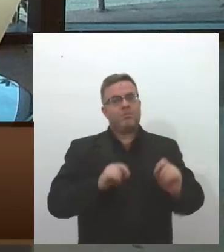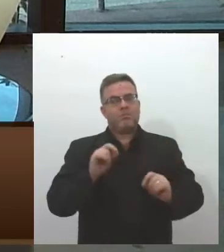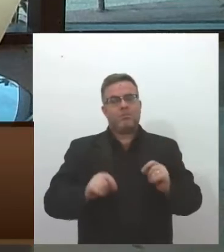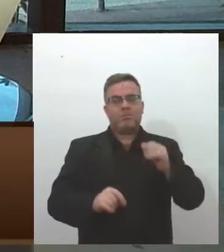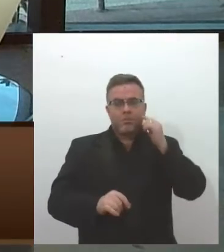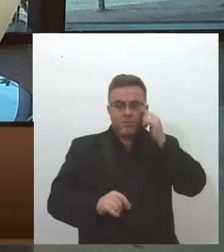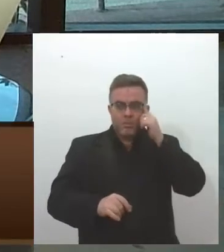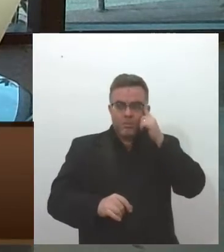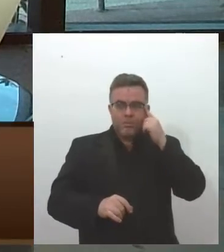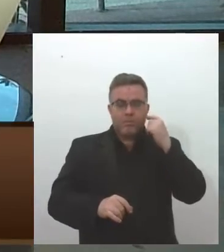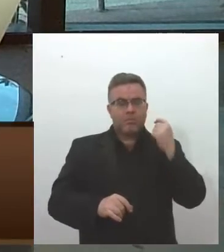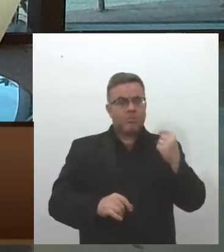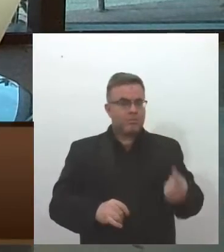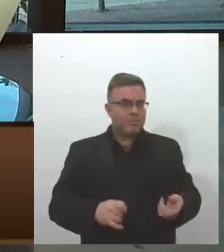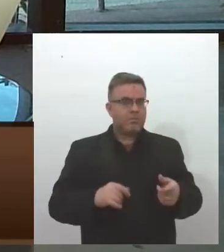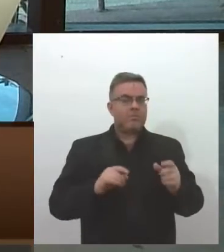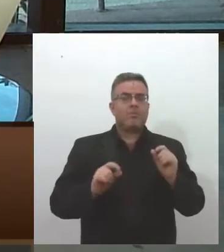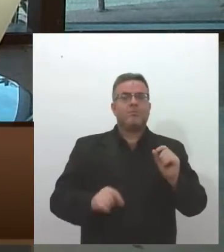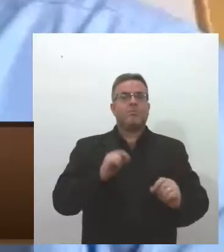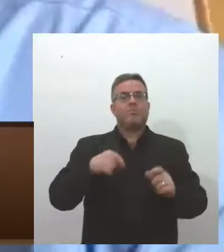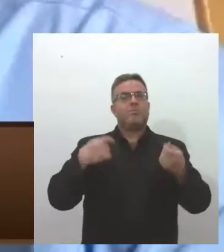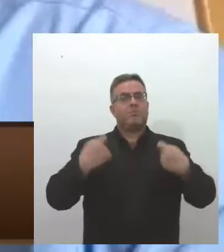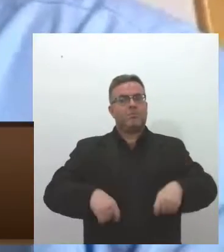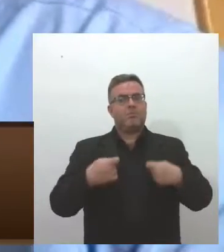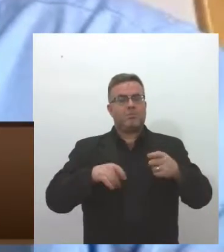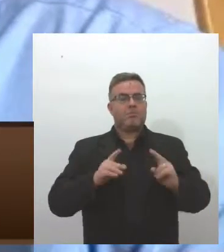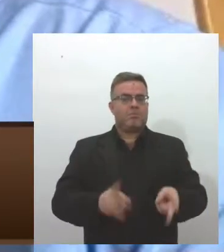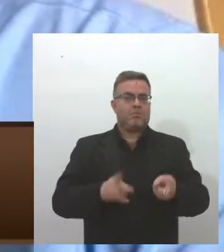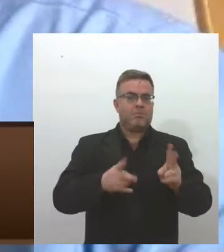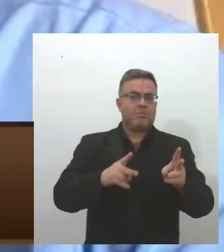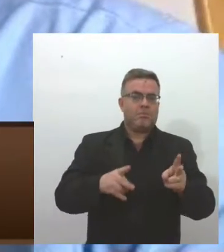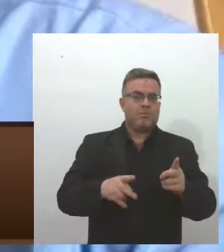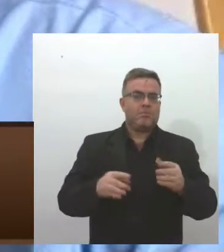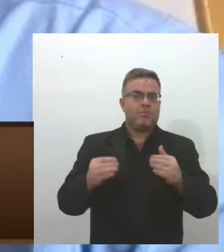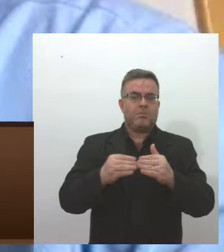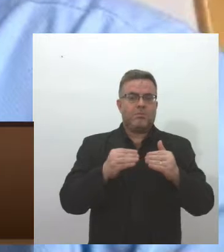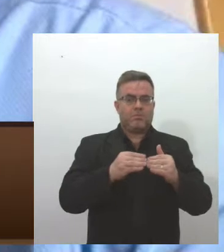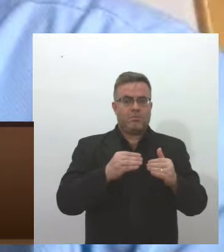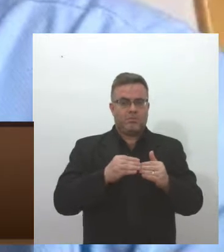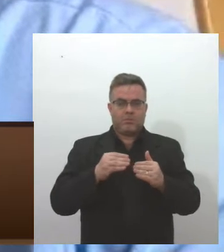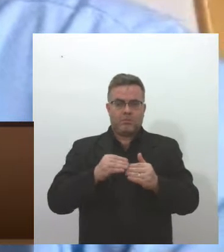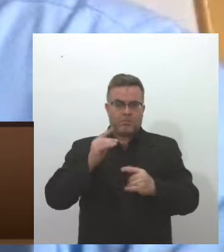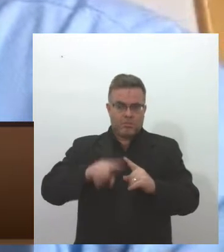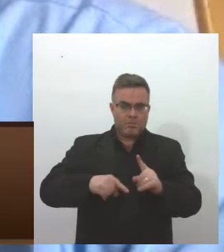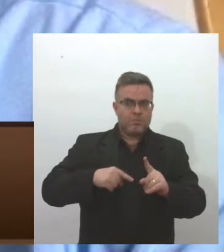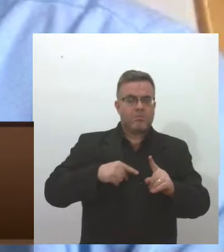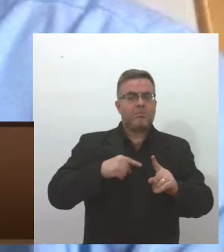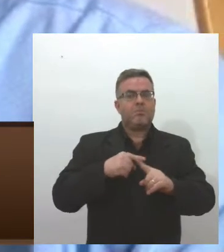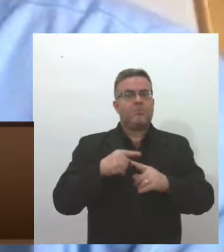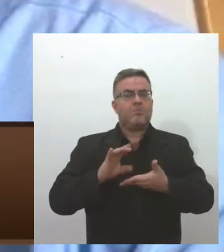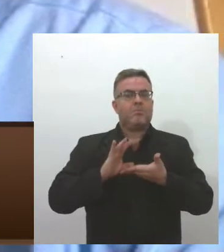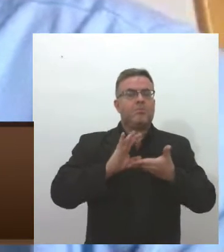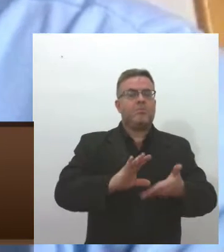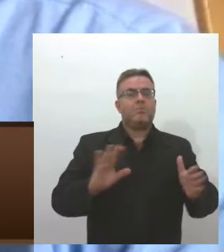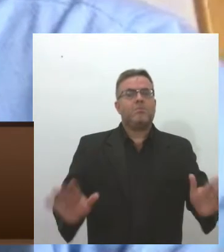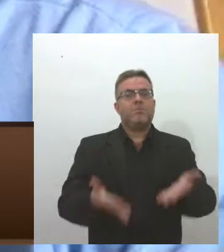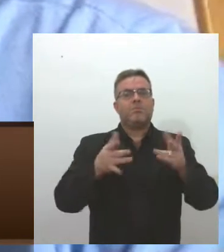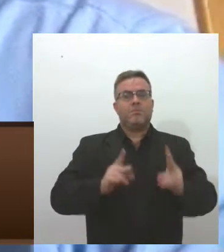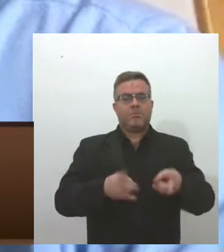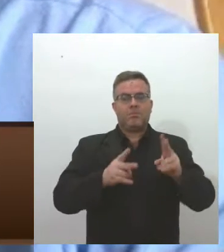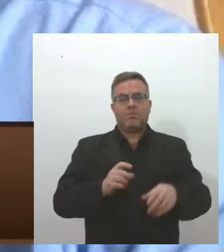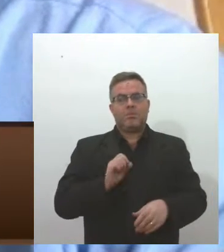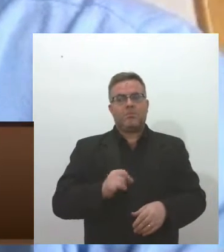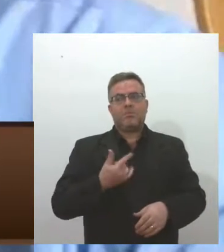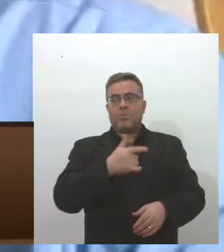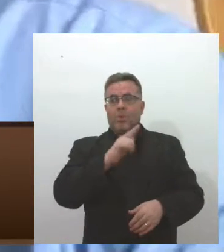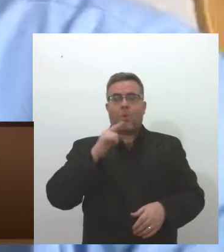Sergipe ele precisa realmente, né, é de um maior investimento em promoção. Isso os outros